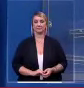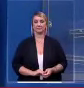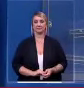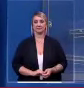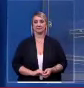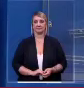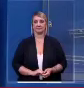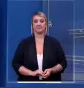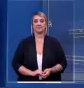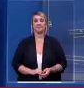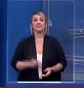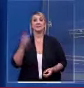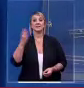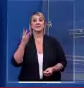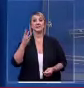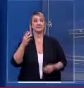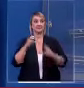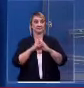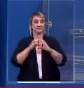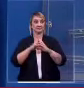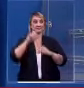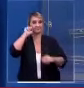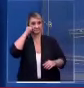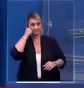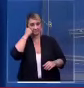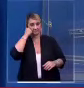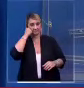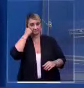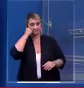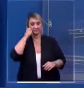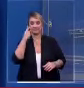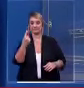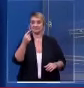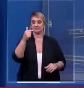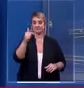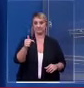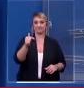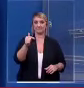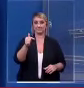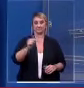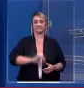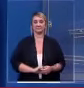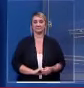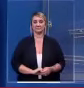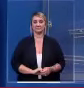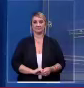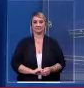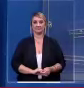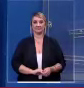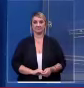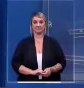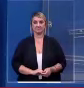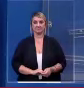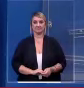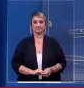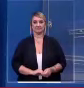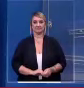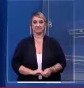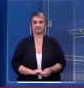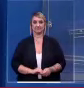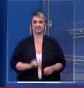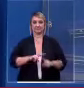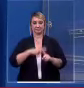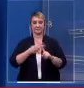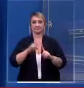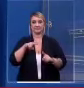E agora, em terceiro número, bola preta, número 17. Preta, 17. A